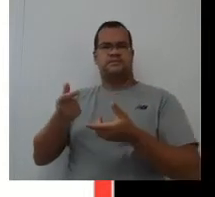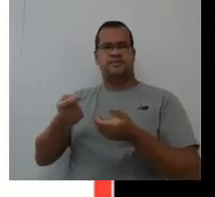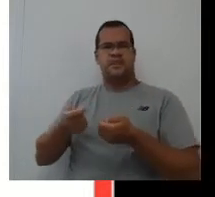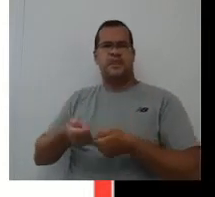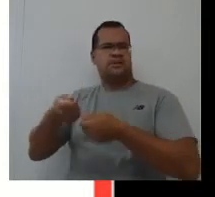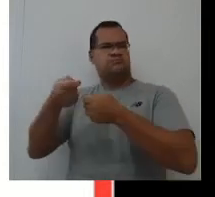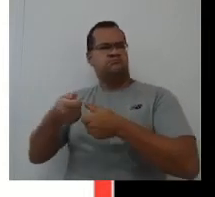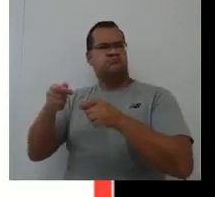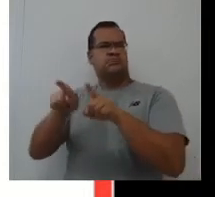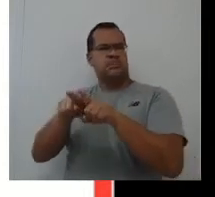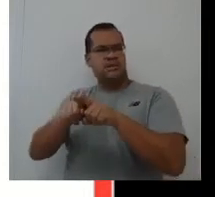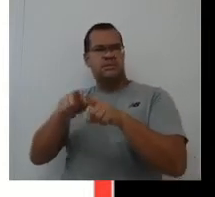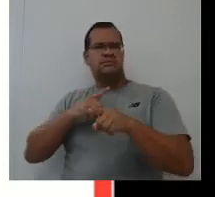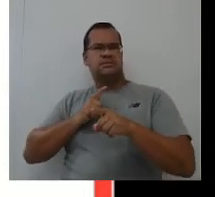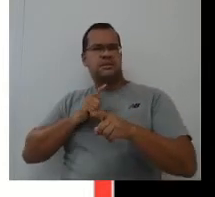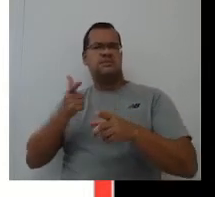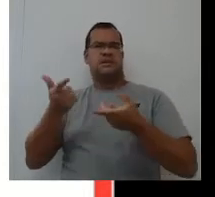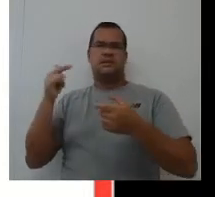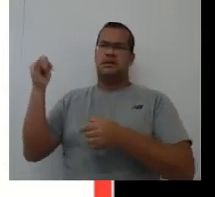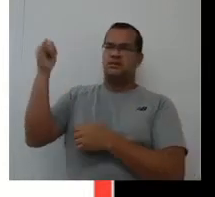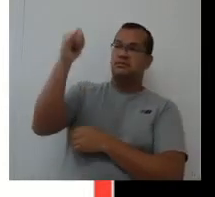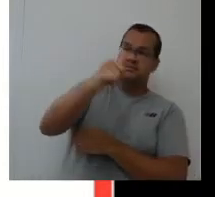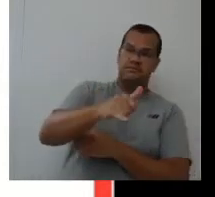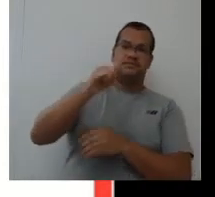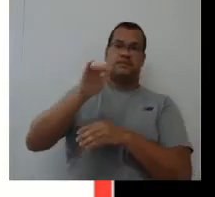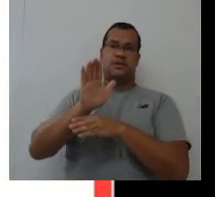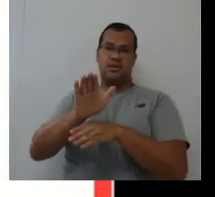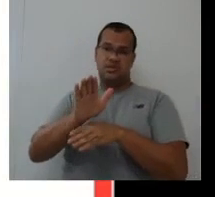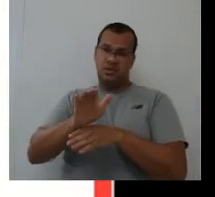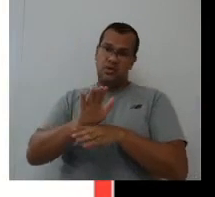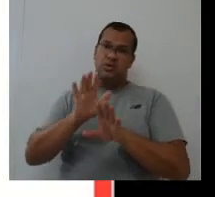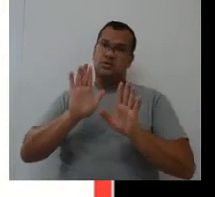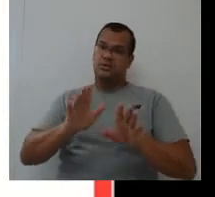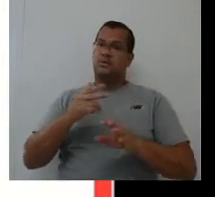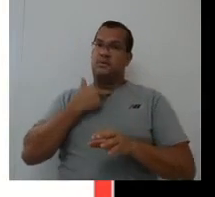navais e aéreas, muito pontualmente ali no apoio, certo? Isso a gente não pode